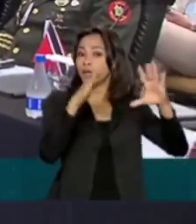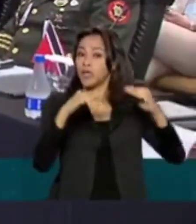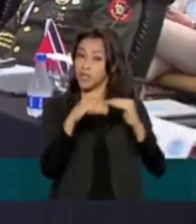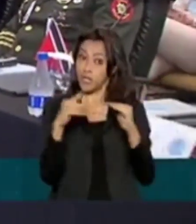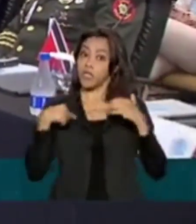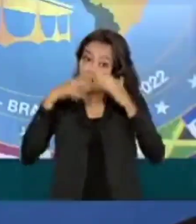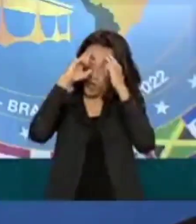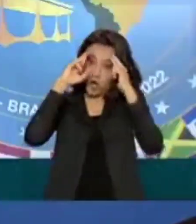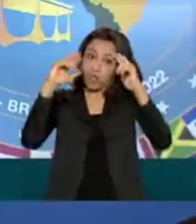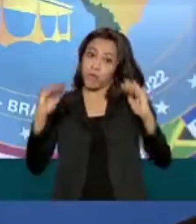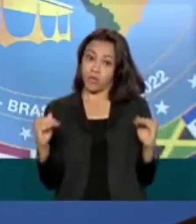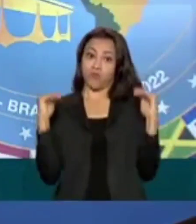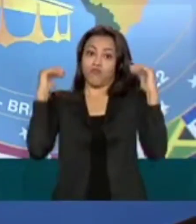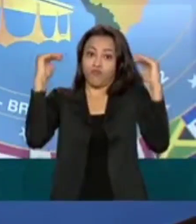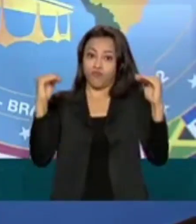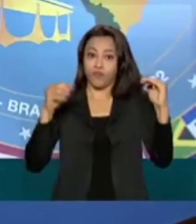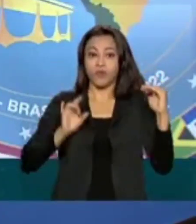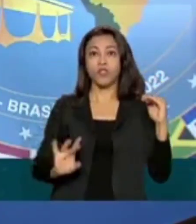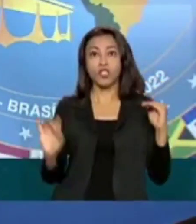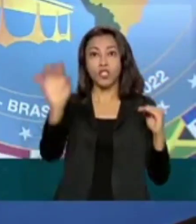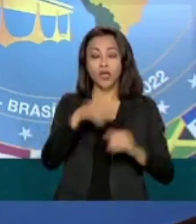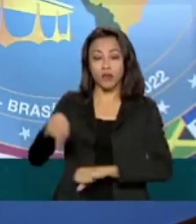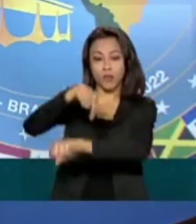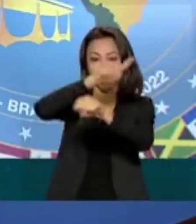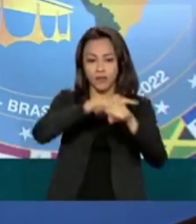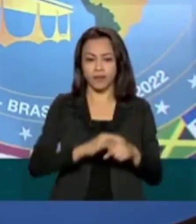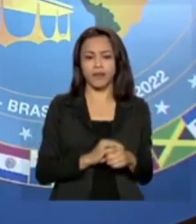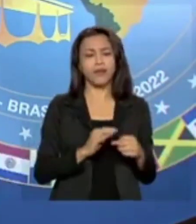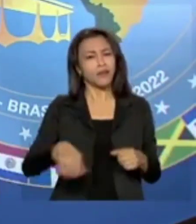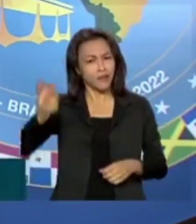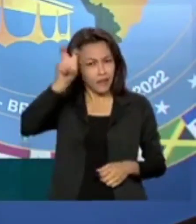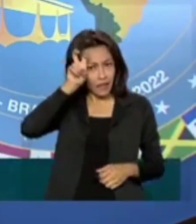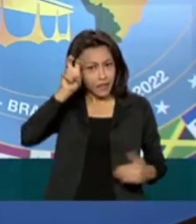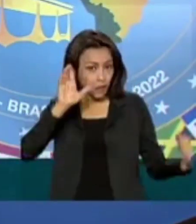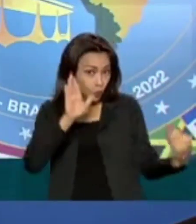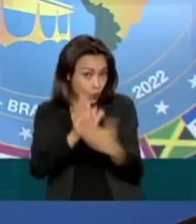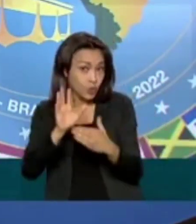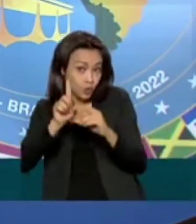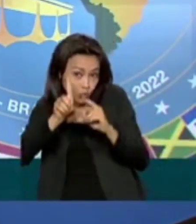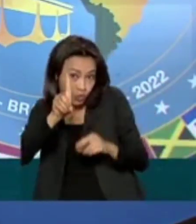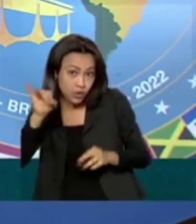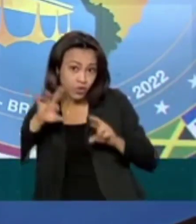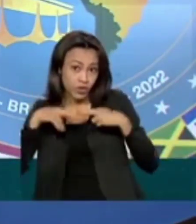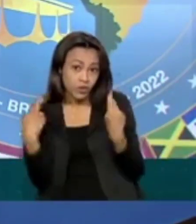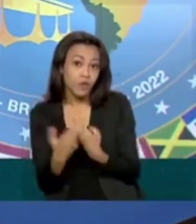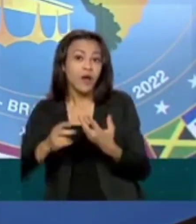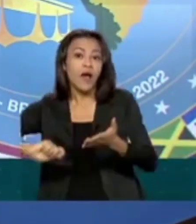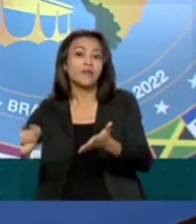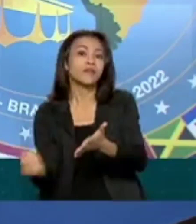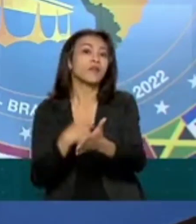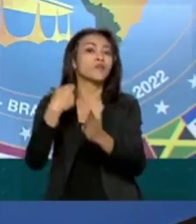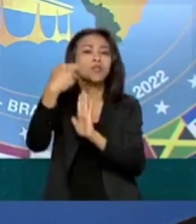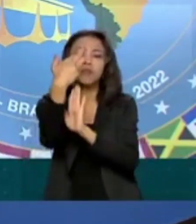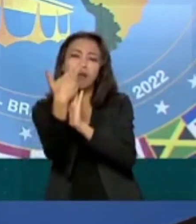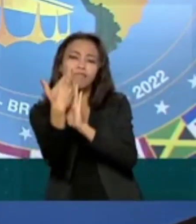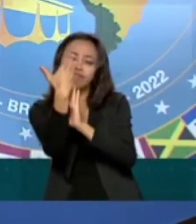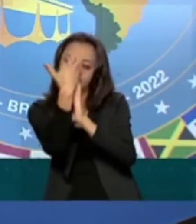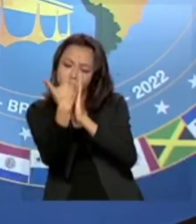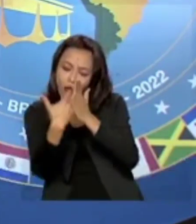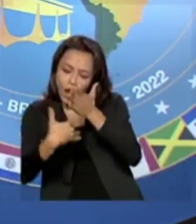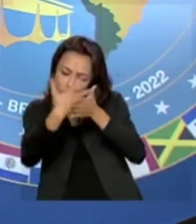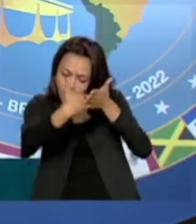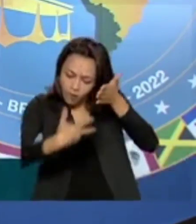dos países. Na quinta-feira, o último dia do encontro, está prevista a assinatura da Declaração de Brasília, documento em que